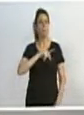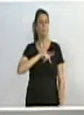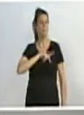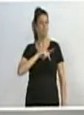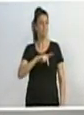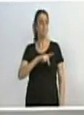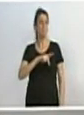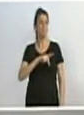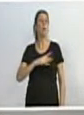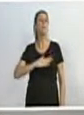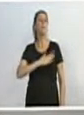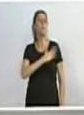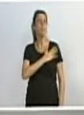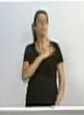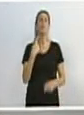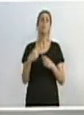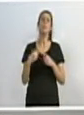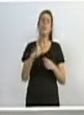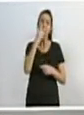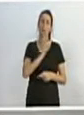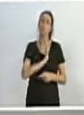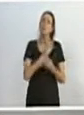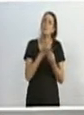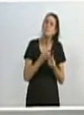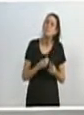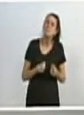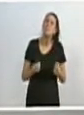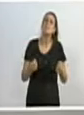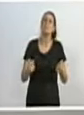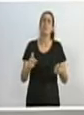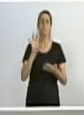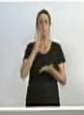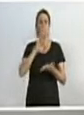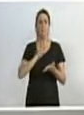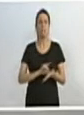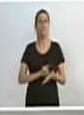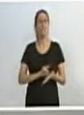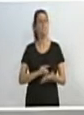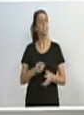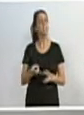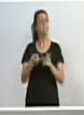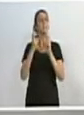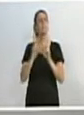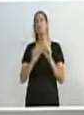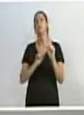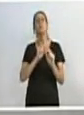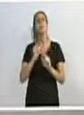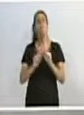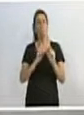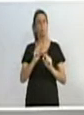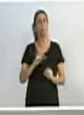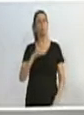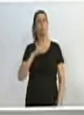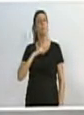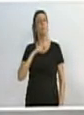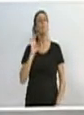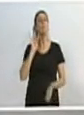muito sensível a essas causas, é uma pessoa que realmente a gente sente que ele tem